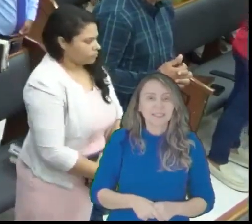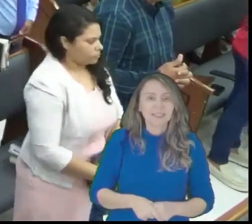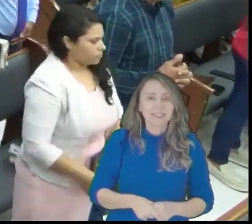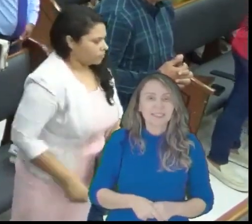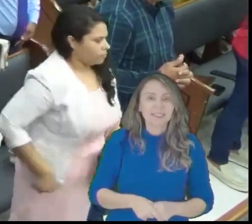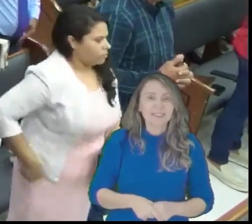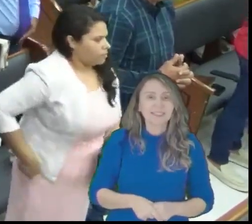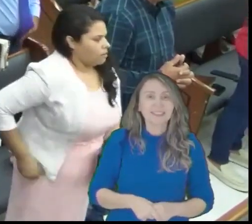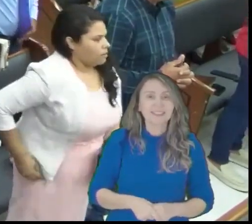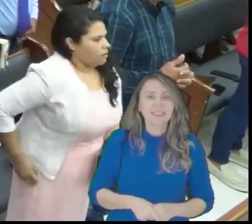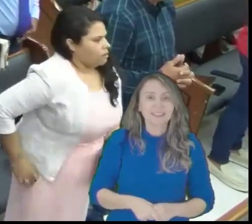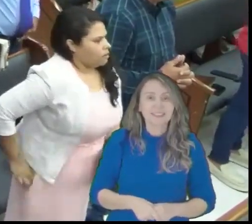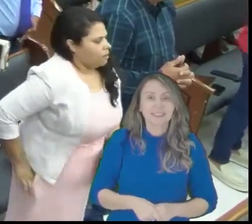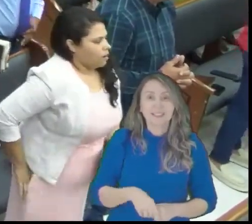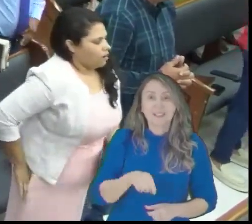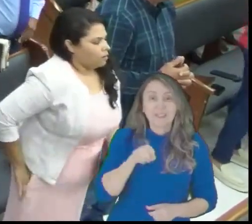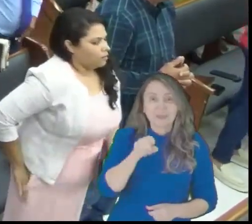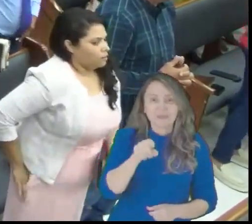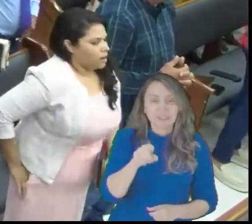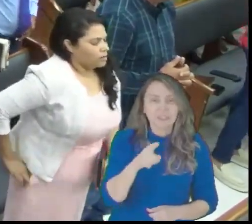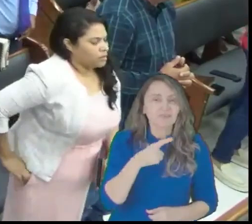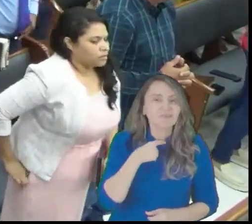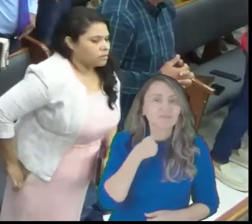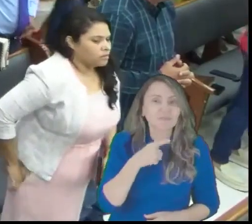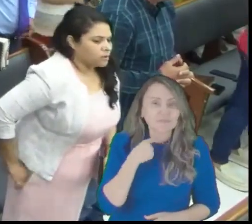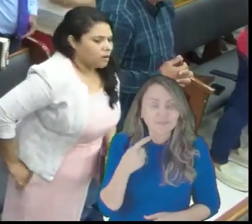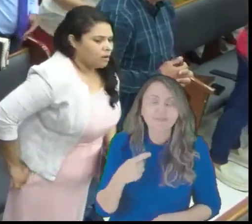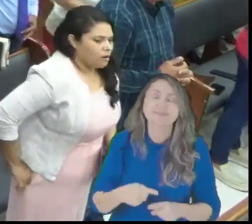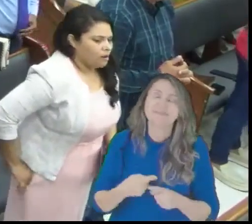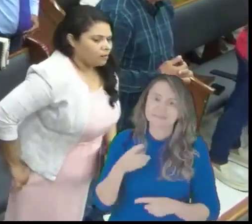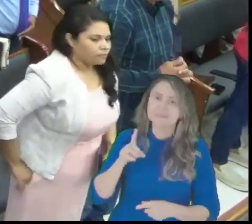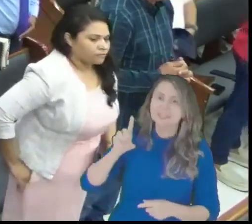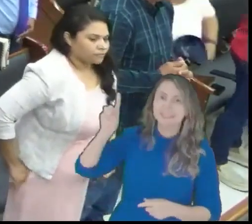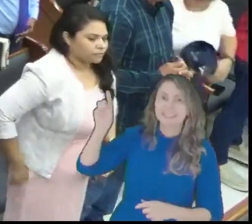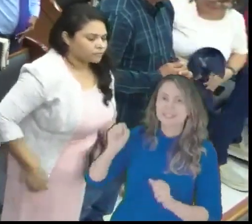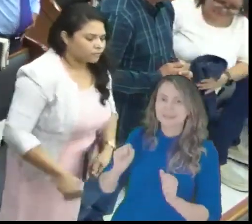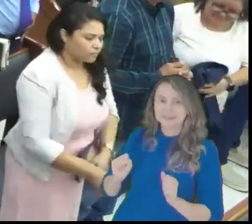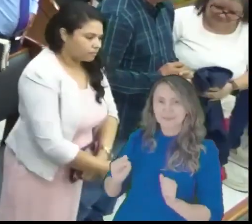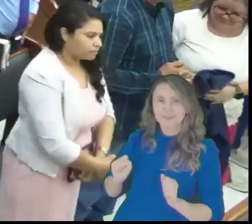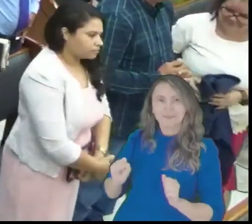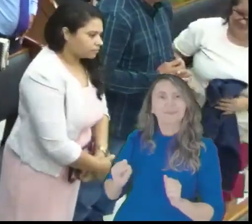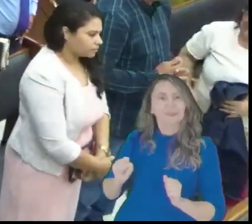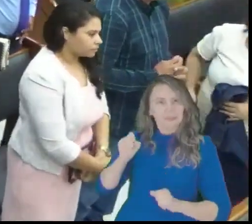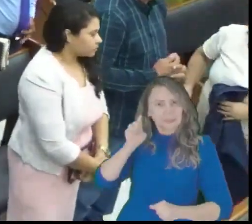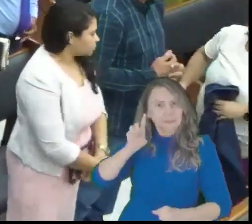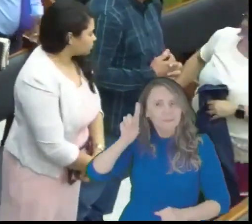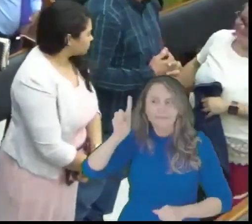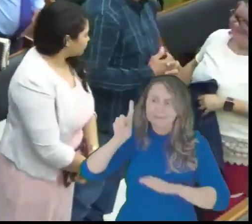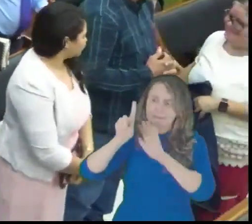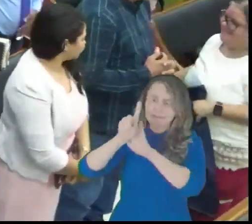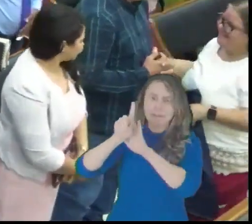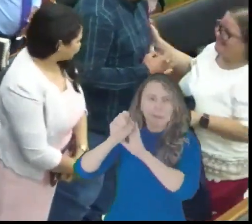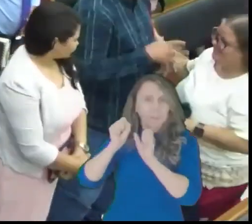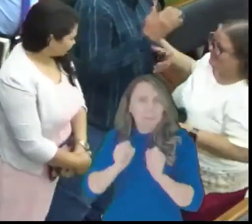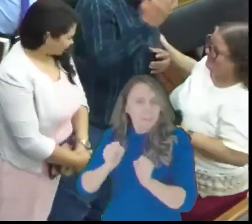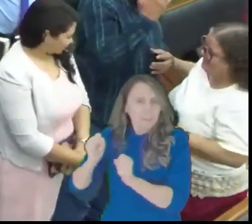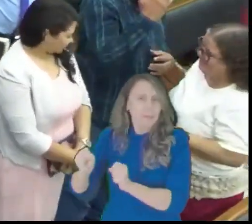Você não pode, mas Deus pode. Você não faz, mas Deus é poderoso para